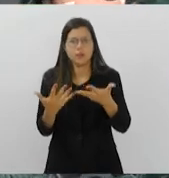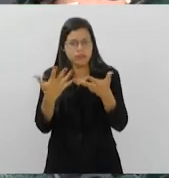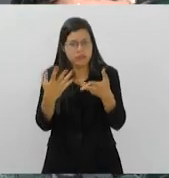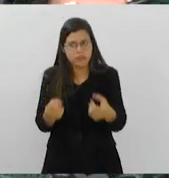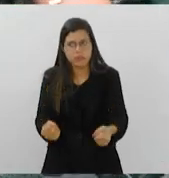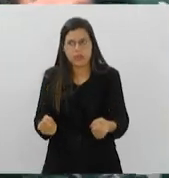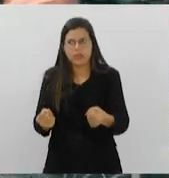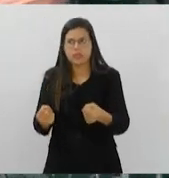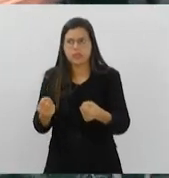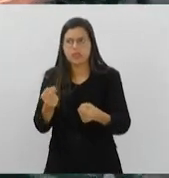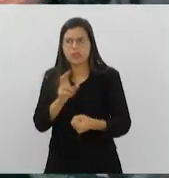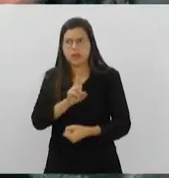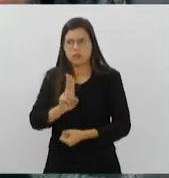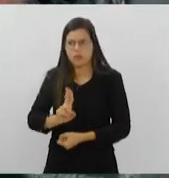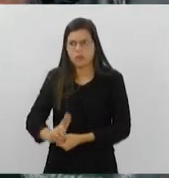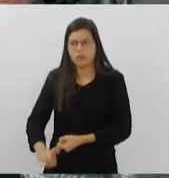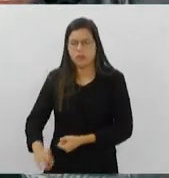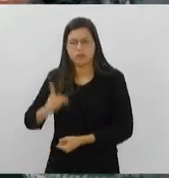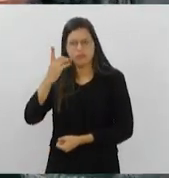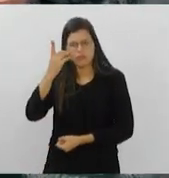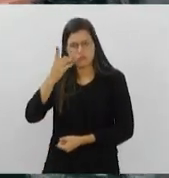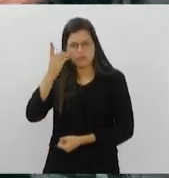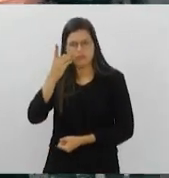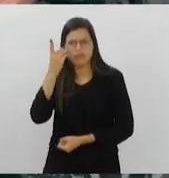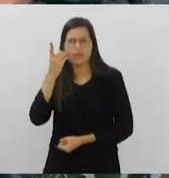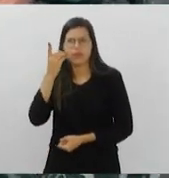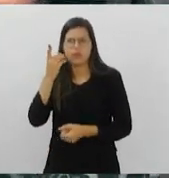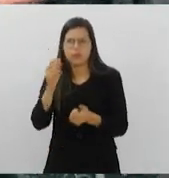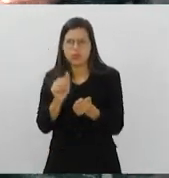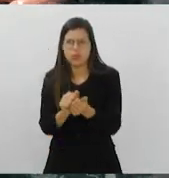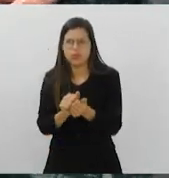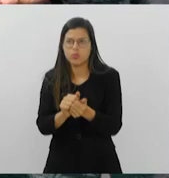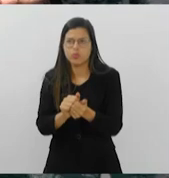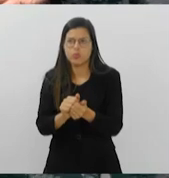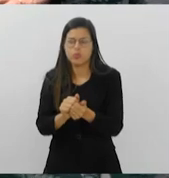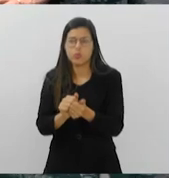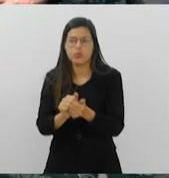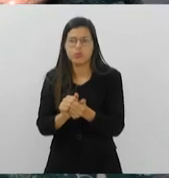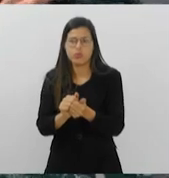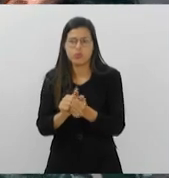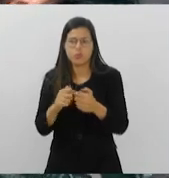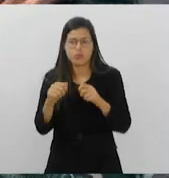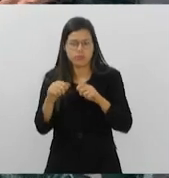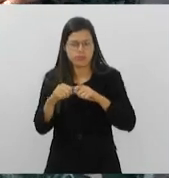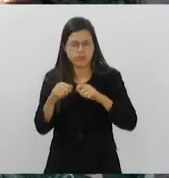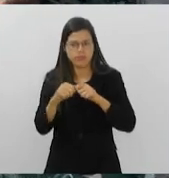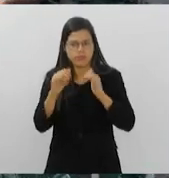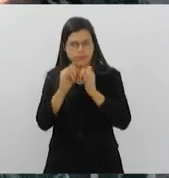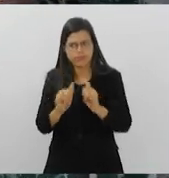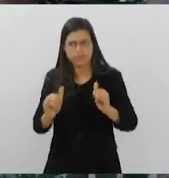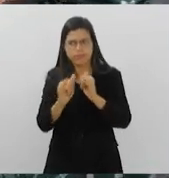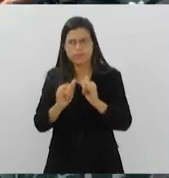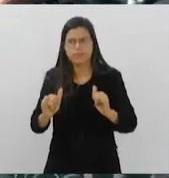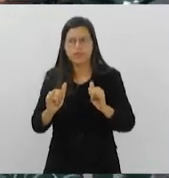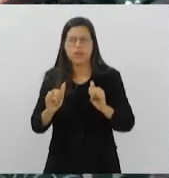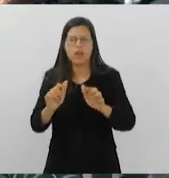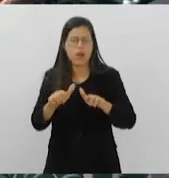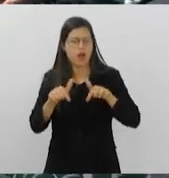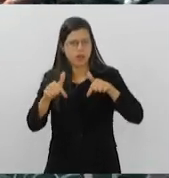a importância desse projeto, presidente. É para fazer essa campanha dedicada às ações